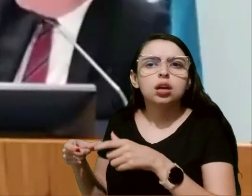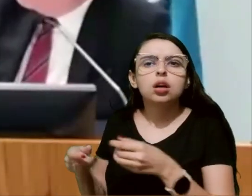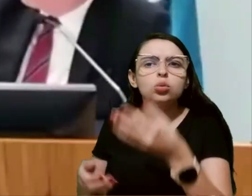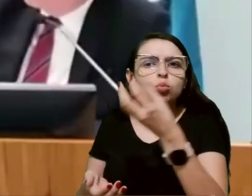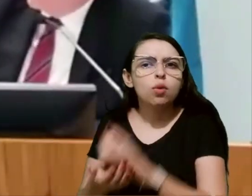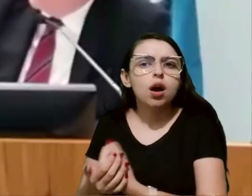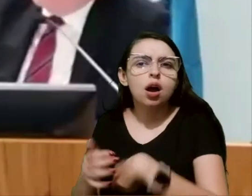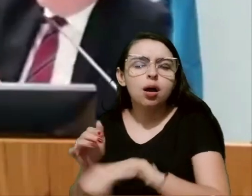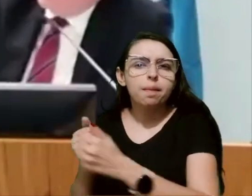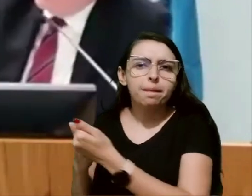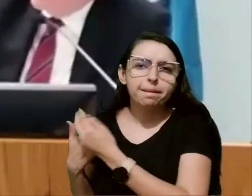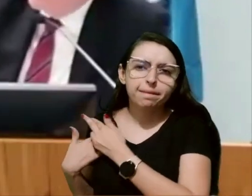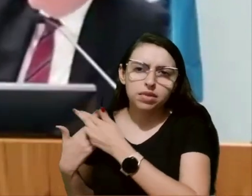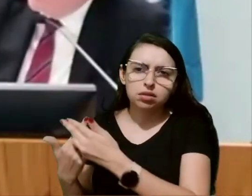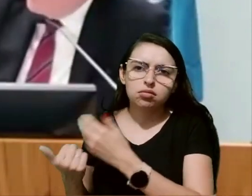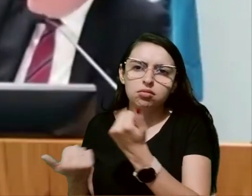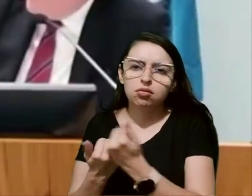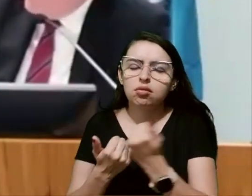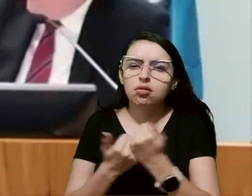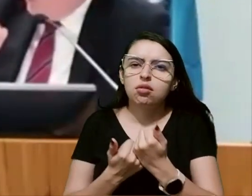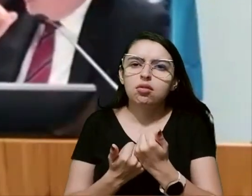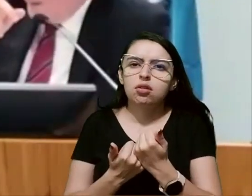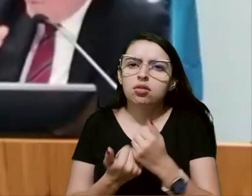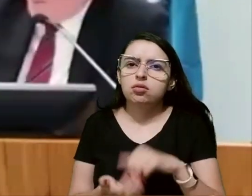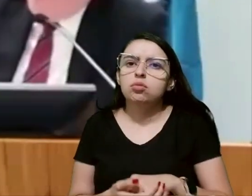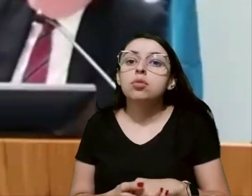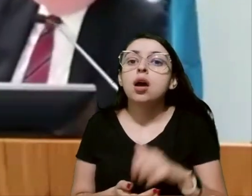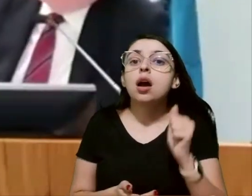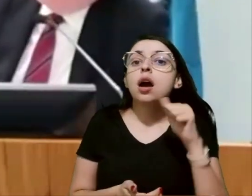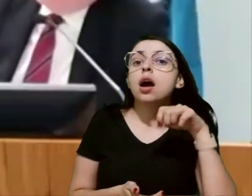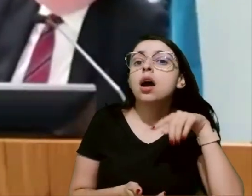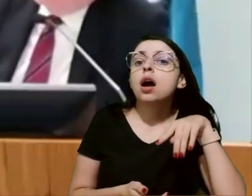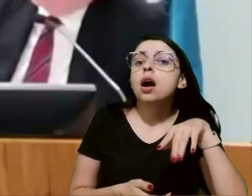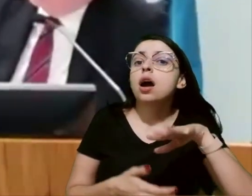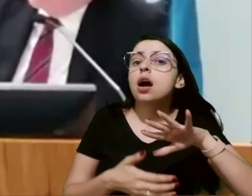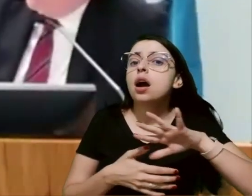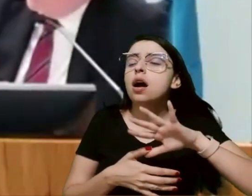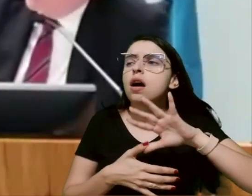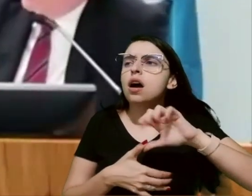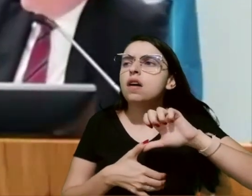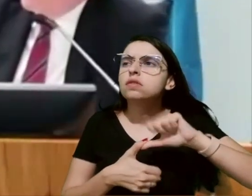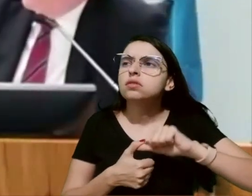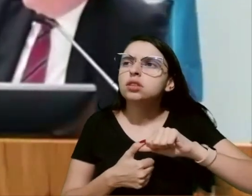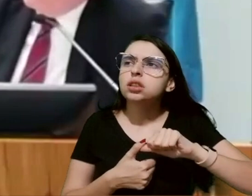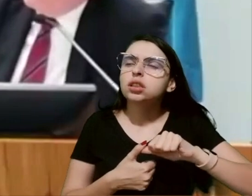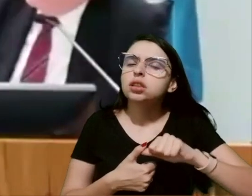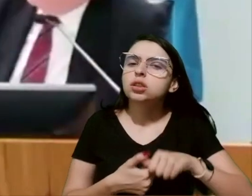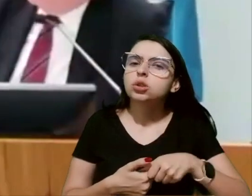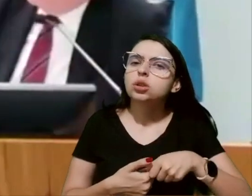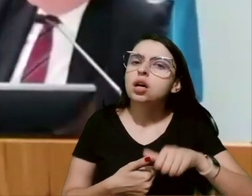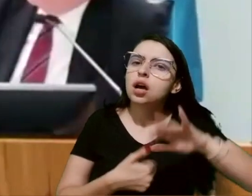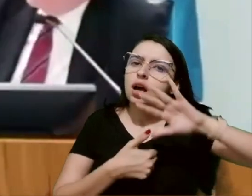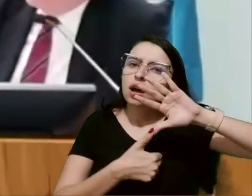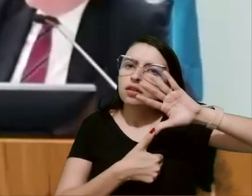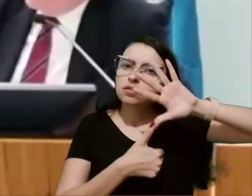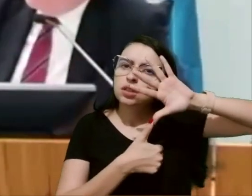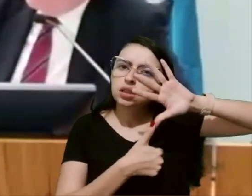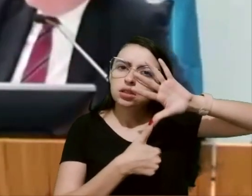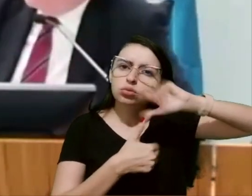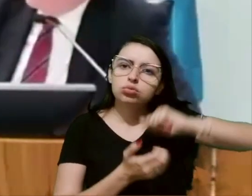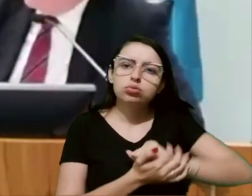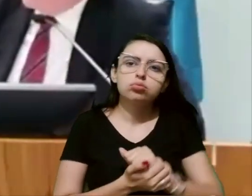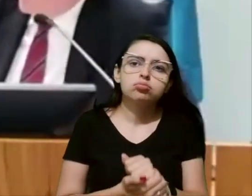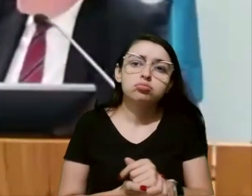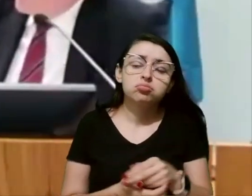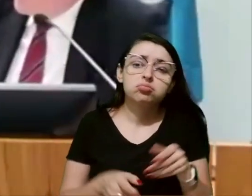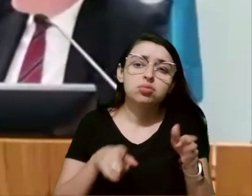as pessoas recebiam, etc, etc. E lá no consulado até foi da África do Sul, aqui próximo, me foi feita uma